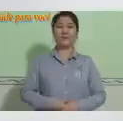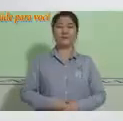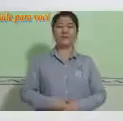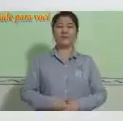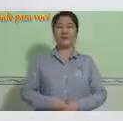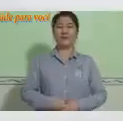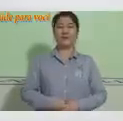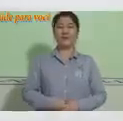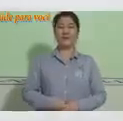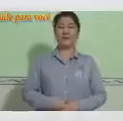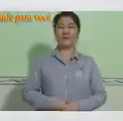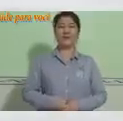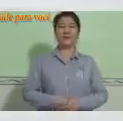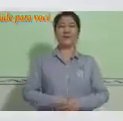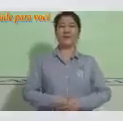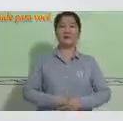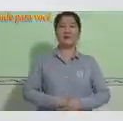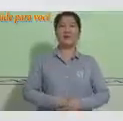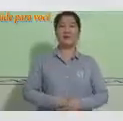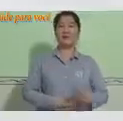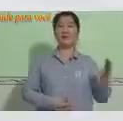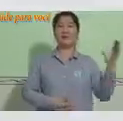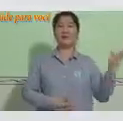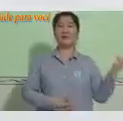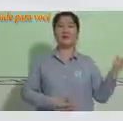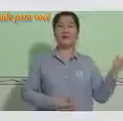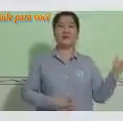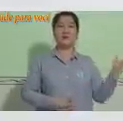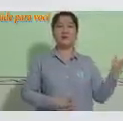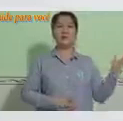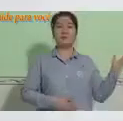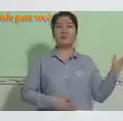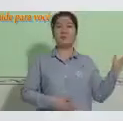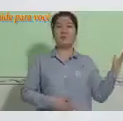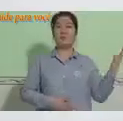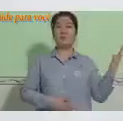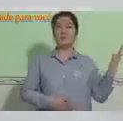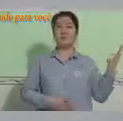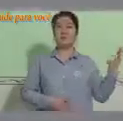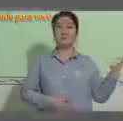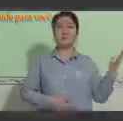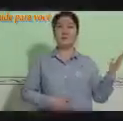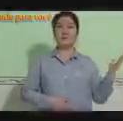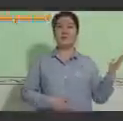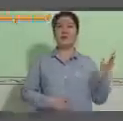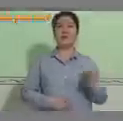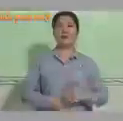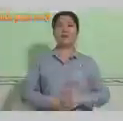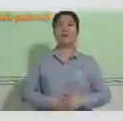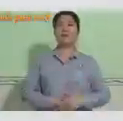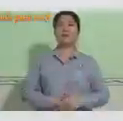No entanto, vírgula, o zoro caseiro não deve ser dado a bebês que ainda mamam exclusivamente no peito, vírgula. Neste caso, o